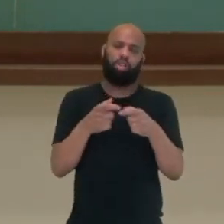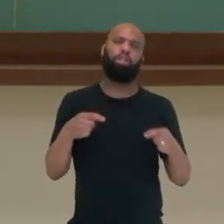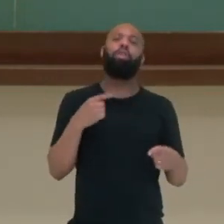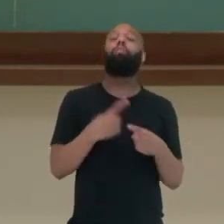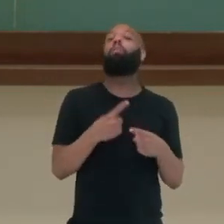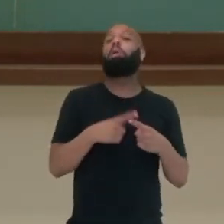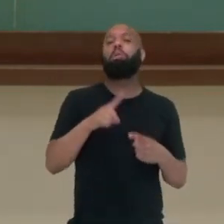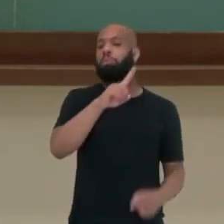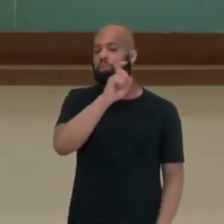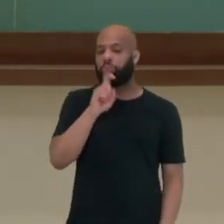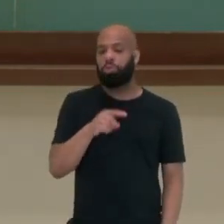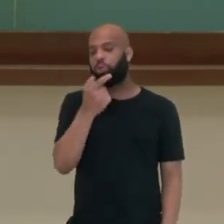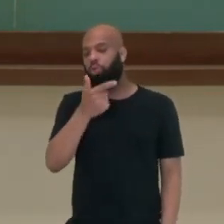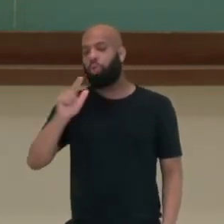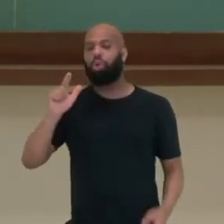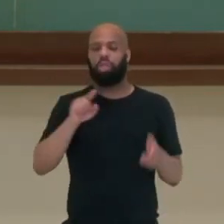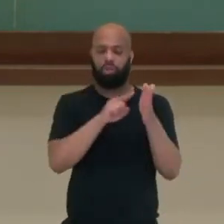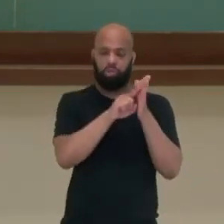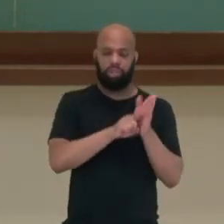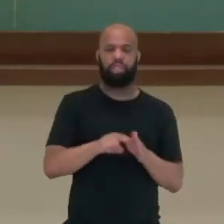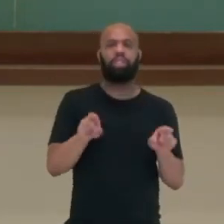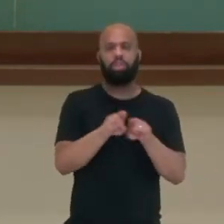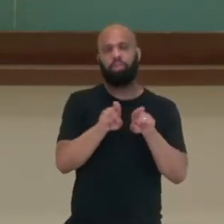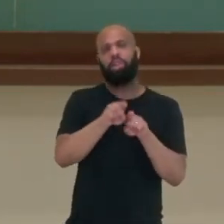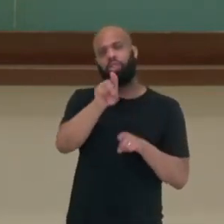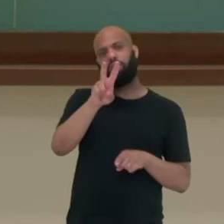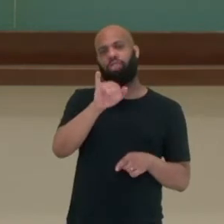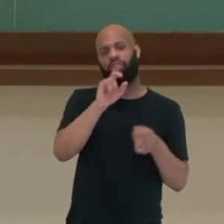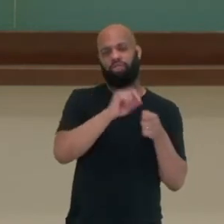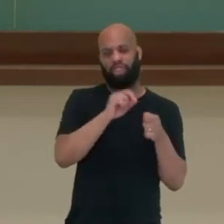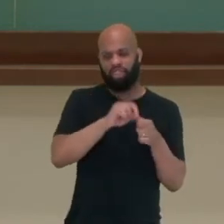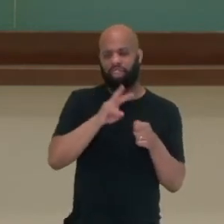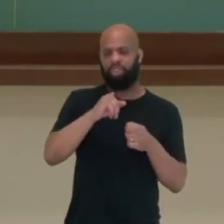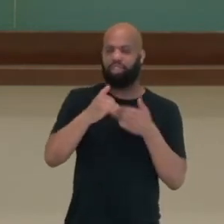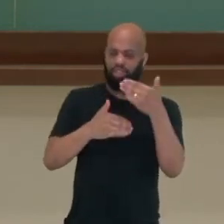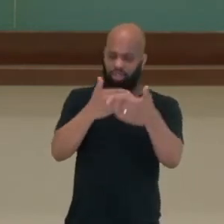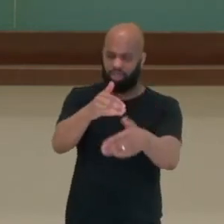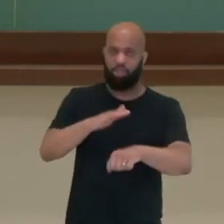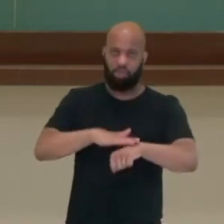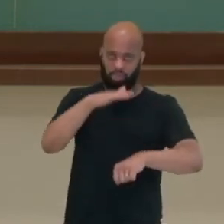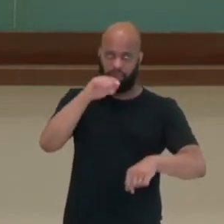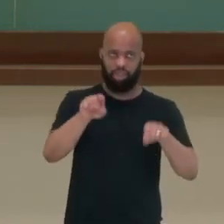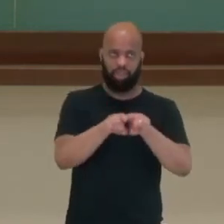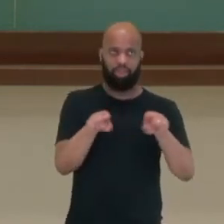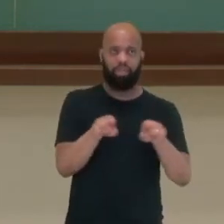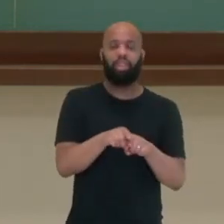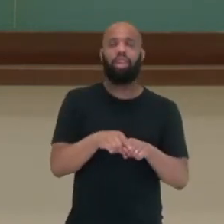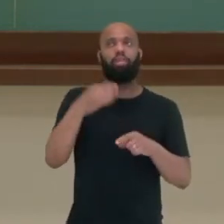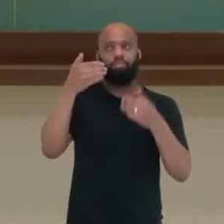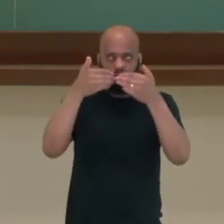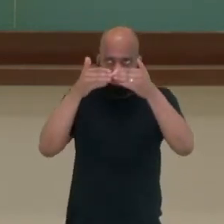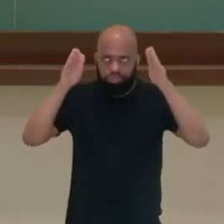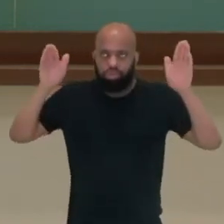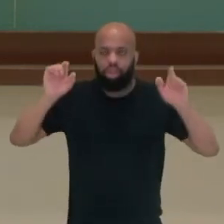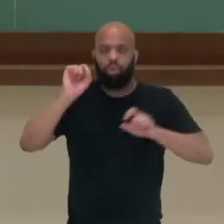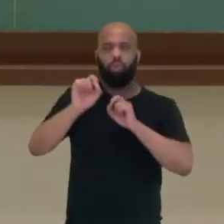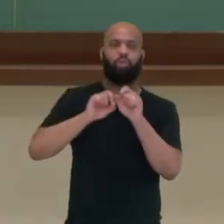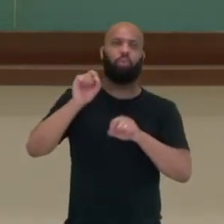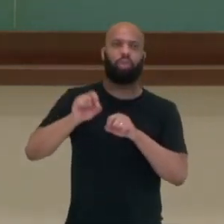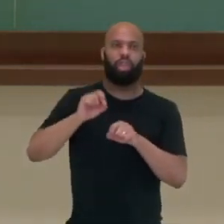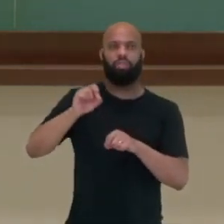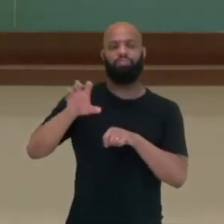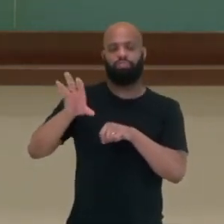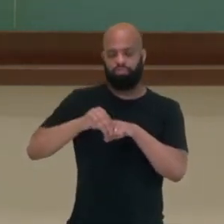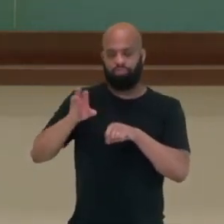que será? Uma outra pesquisa para você fazer aí também e ir desenvolvendo ainda mais, ampliando ainda mais o seu